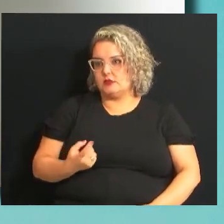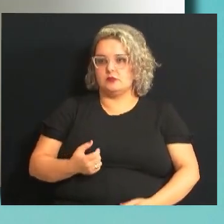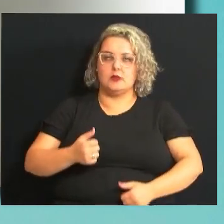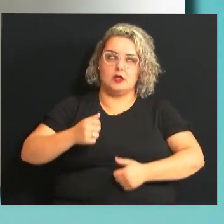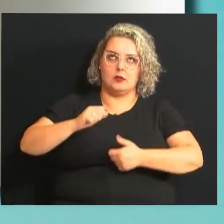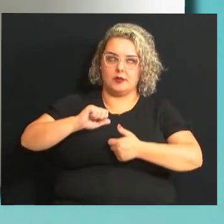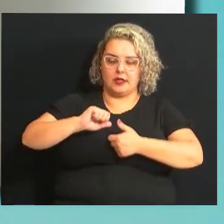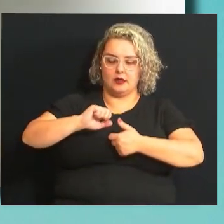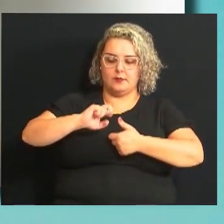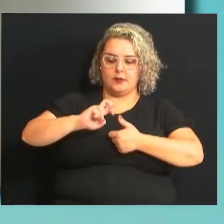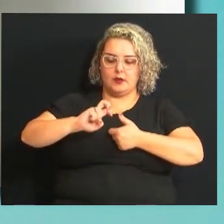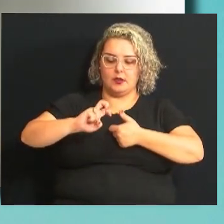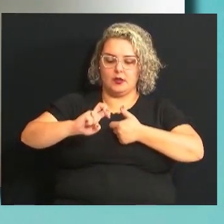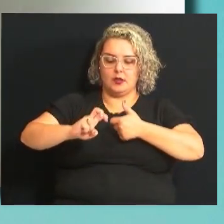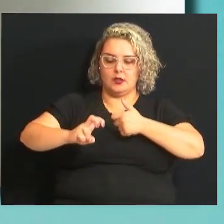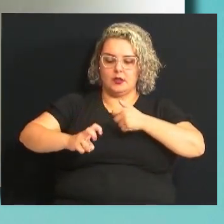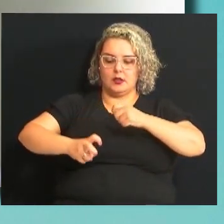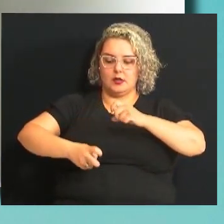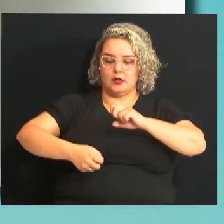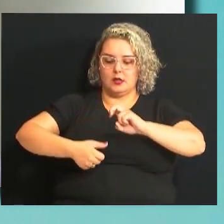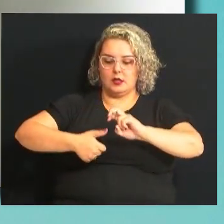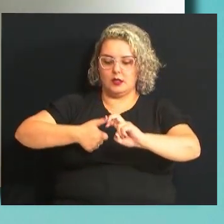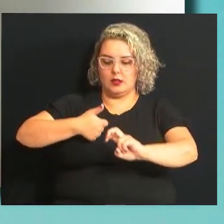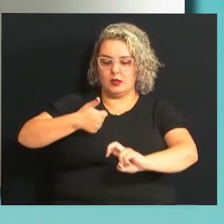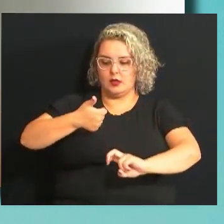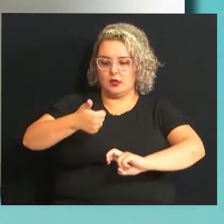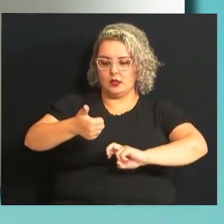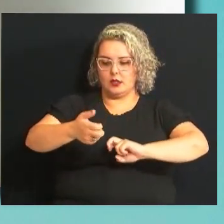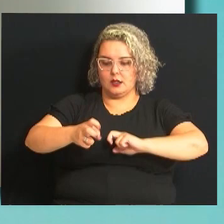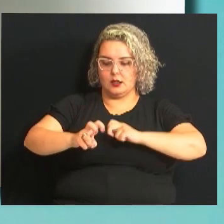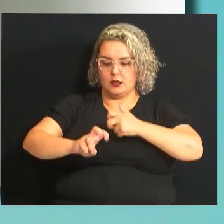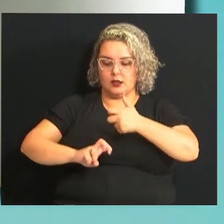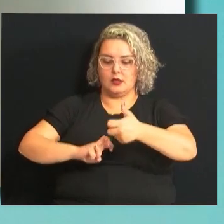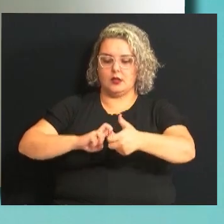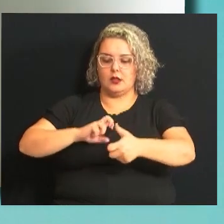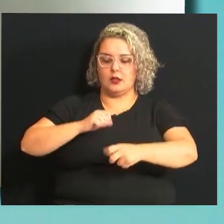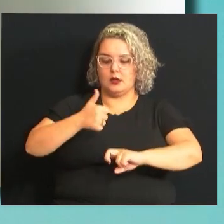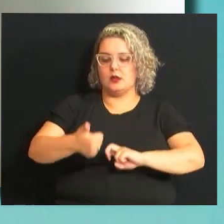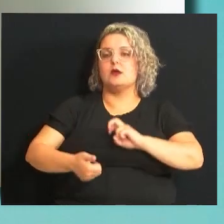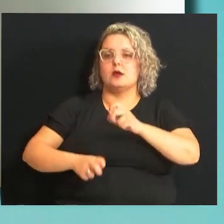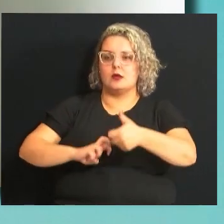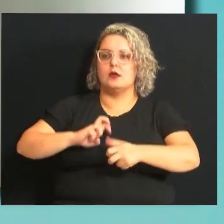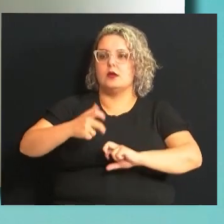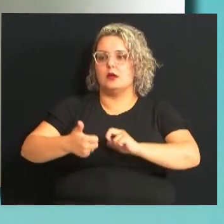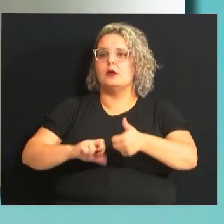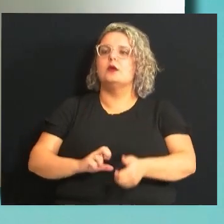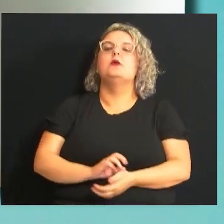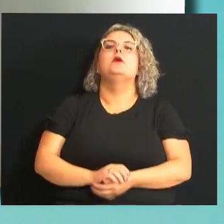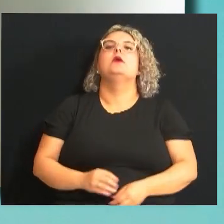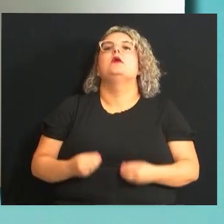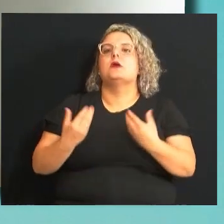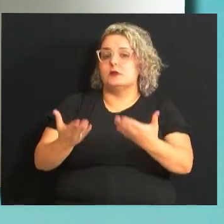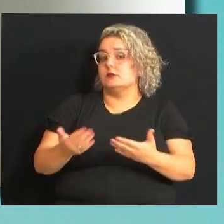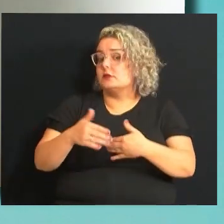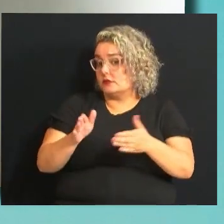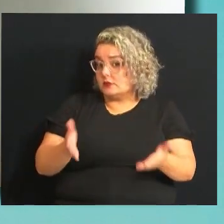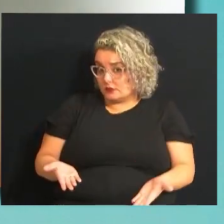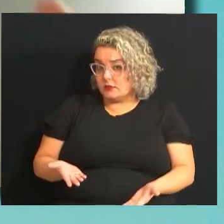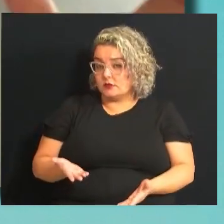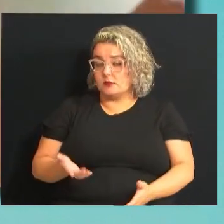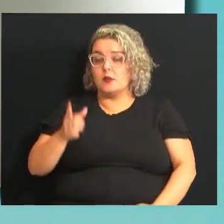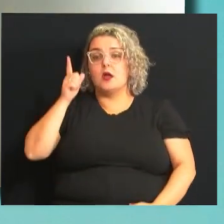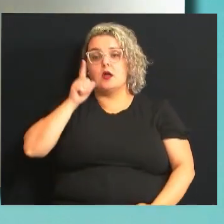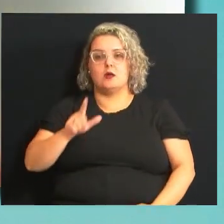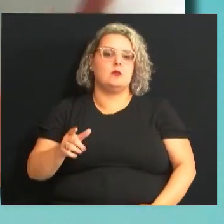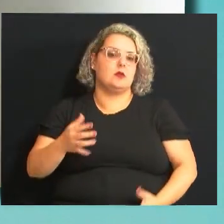escolher se você quer semanalmente ou quinzenalmente. Que daí tem pessoas que preferem, né? Semanal ou quinzenal. E pra gente, aí a gente